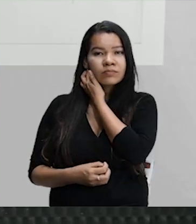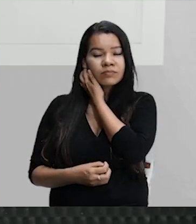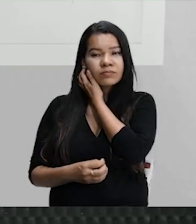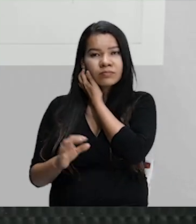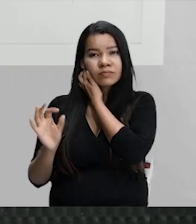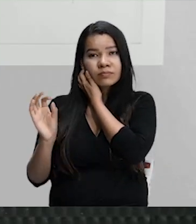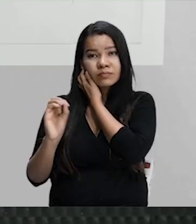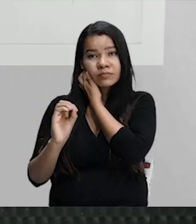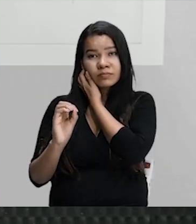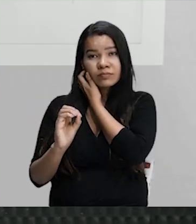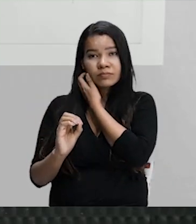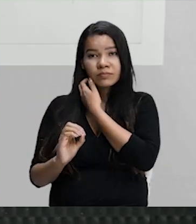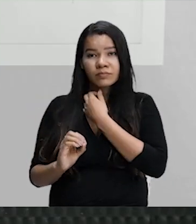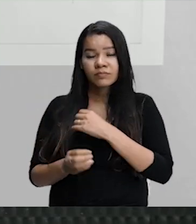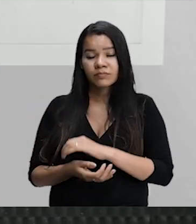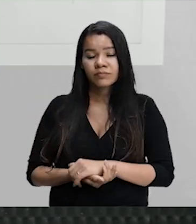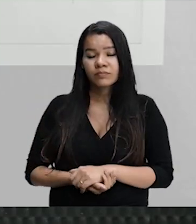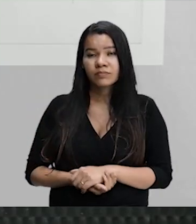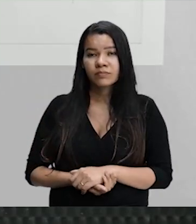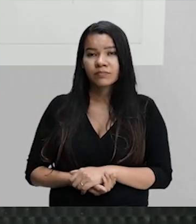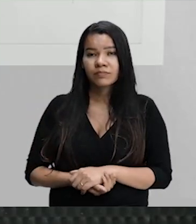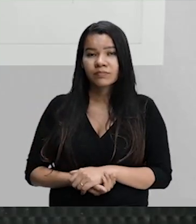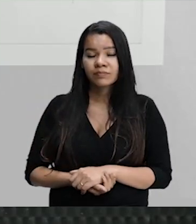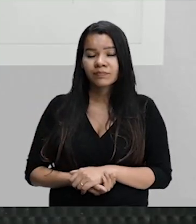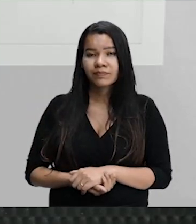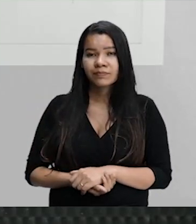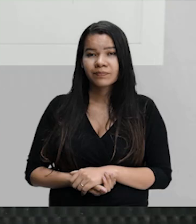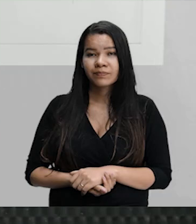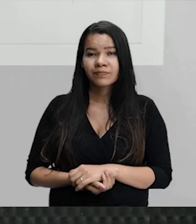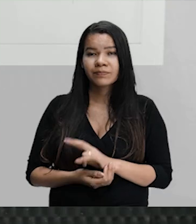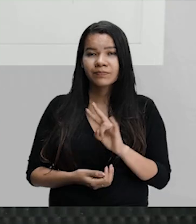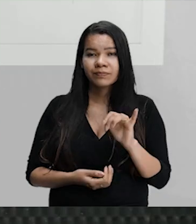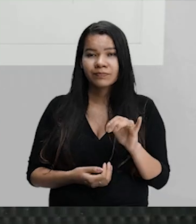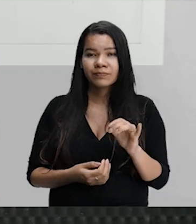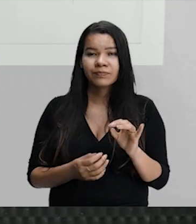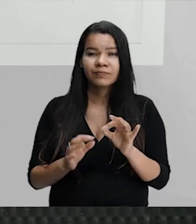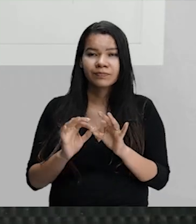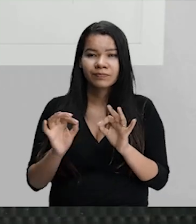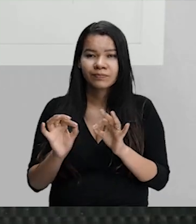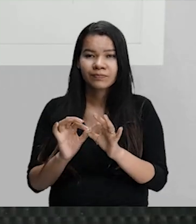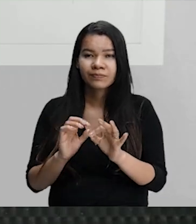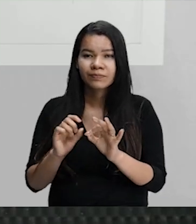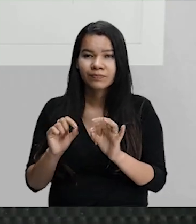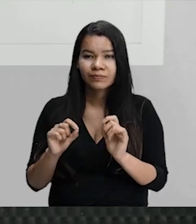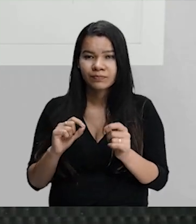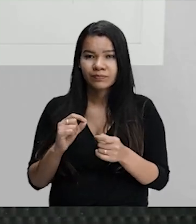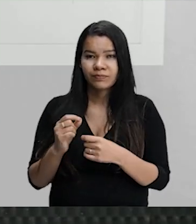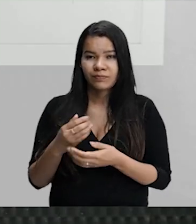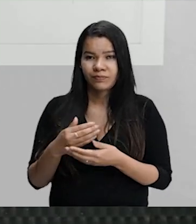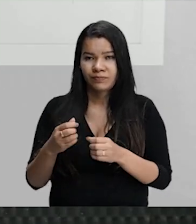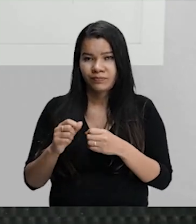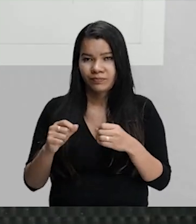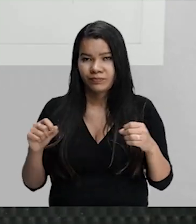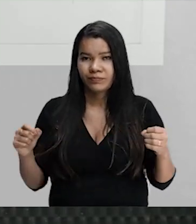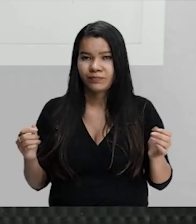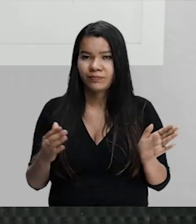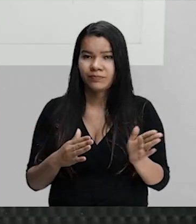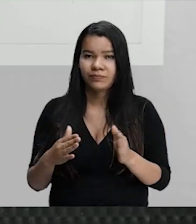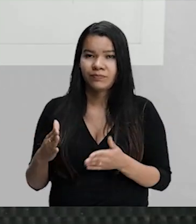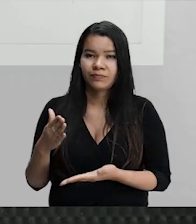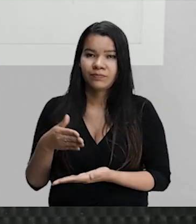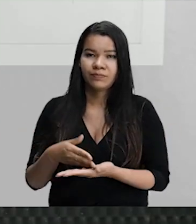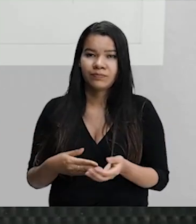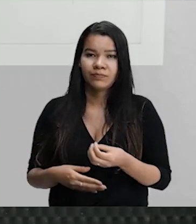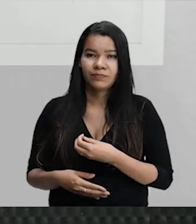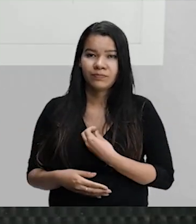do zero, né? Como dá para ver. Então, ele vai, à medida que ele vai aumentando os períodos de meia-vida, ele vai diminuindo,